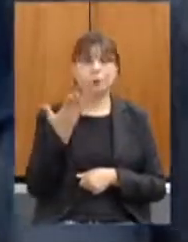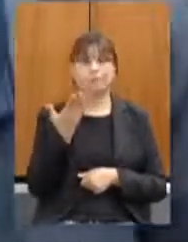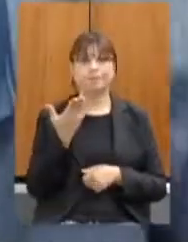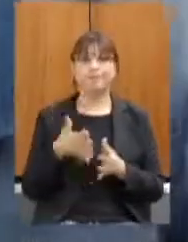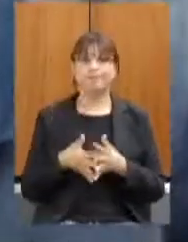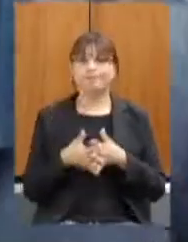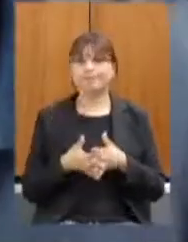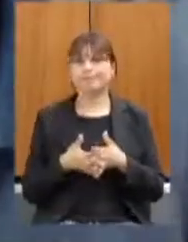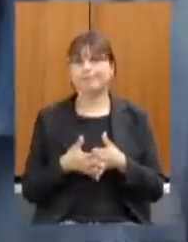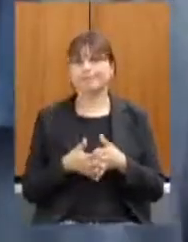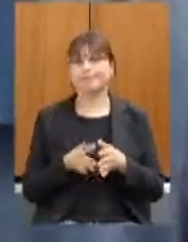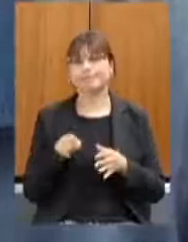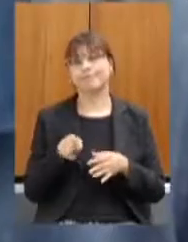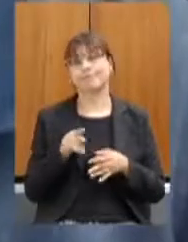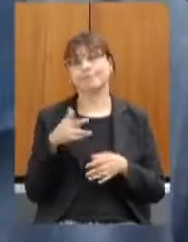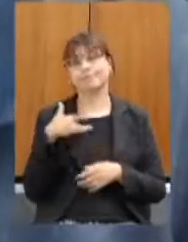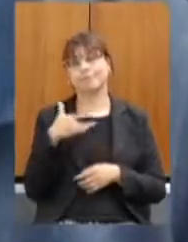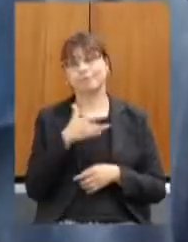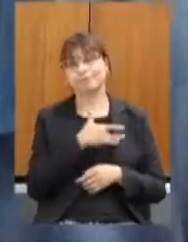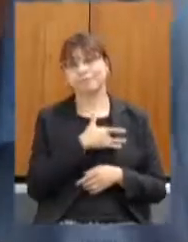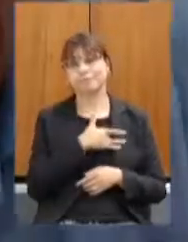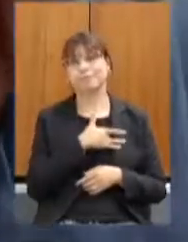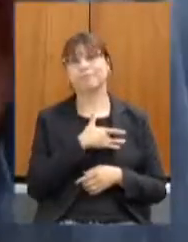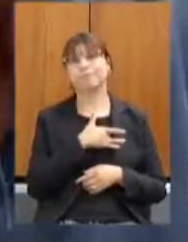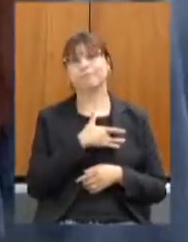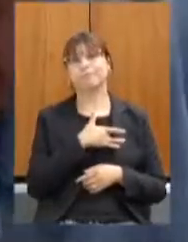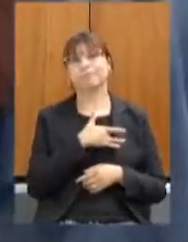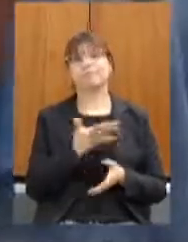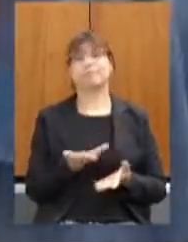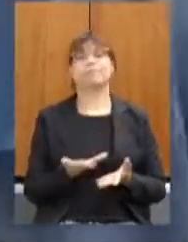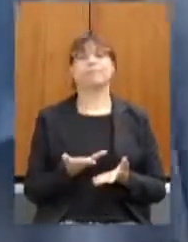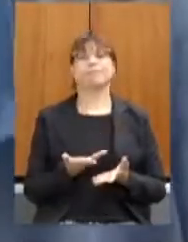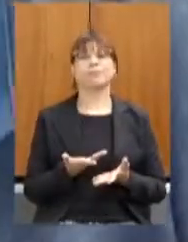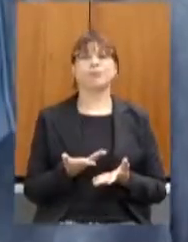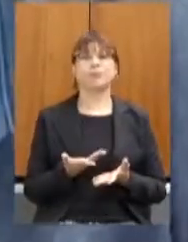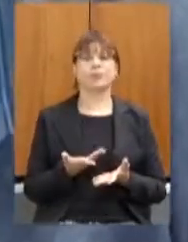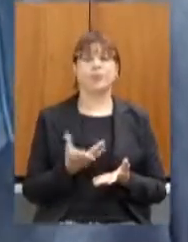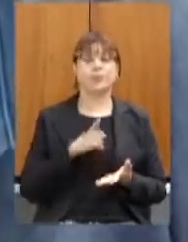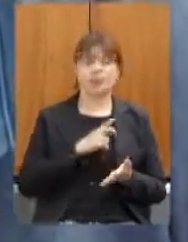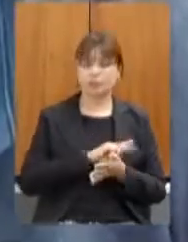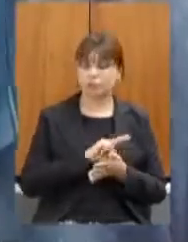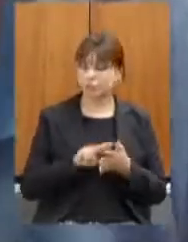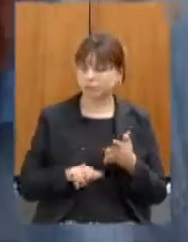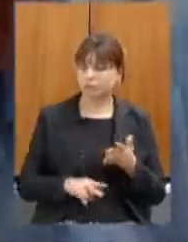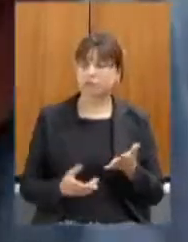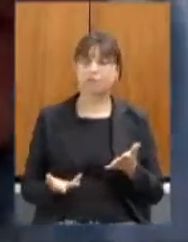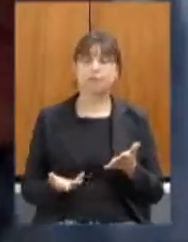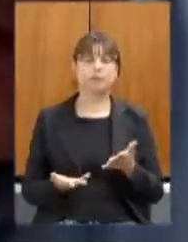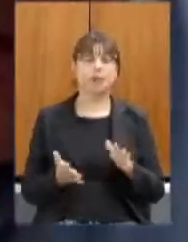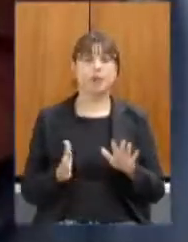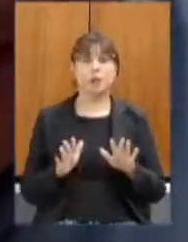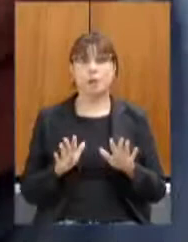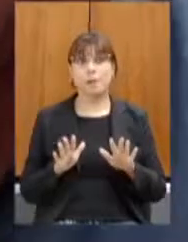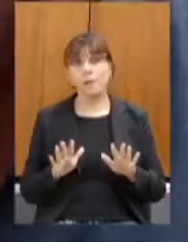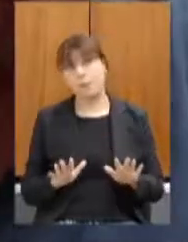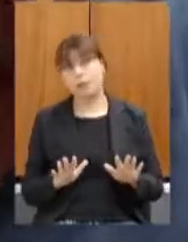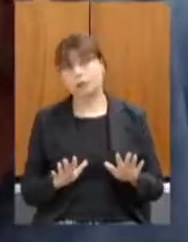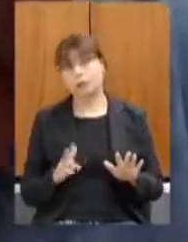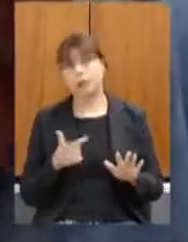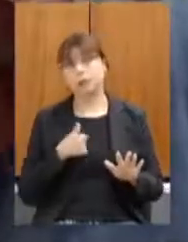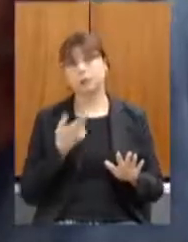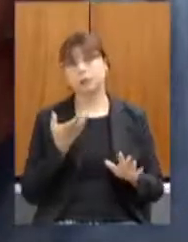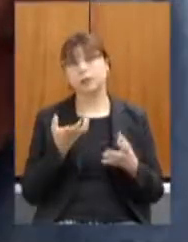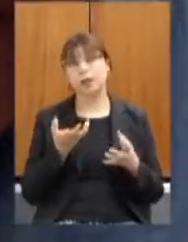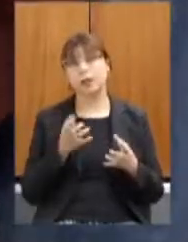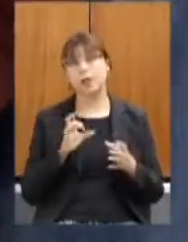a saúde a médica multidimensional nós entendemos tudo isso mas eu quero aqui apenas